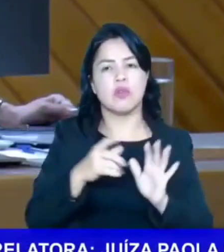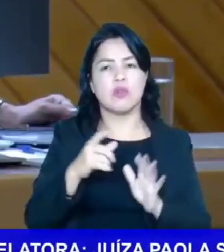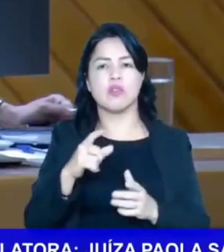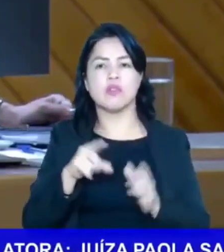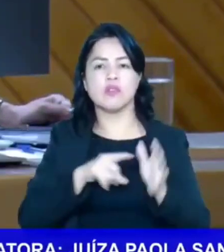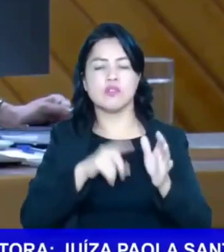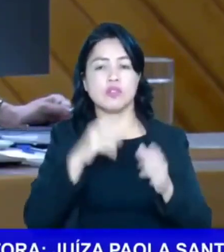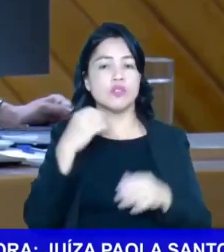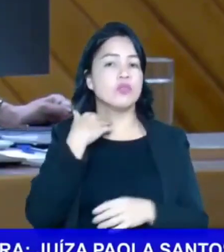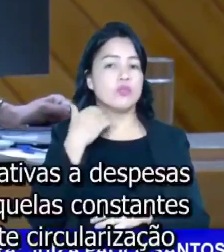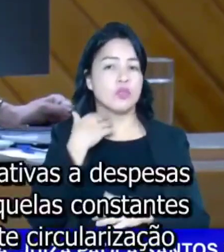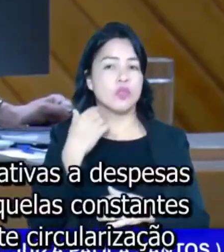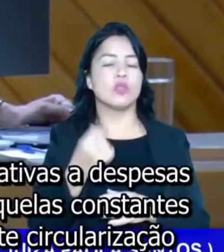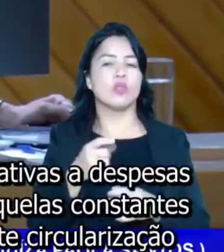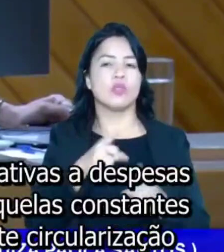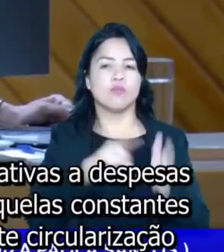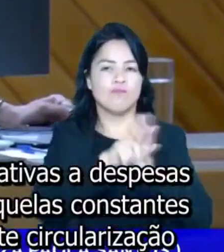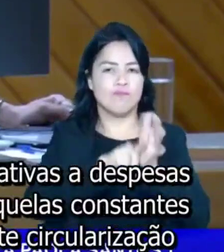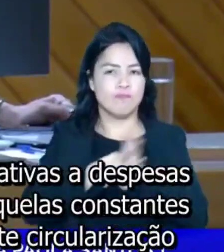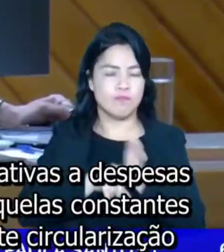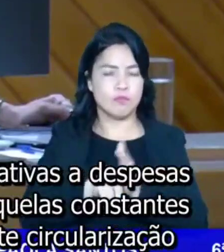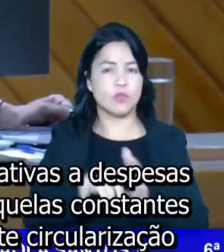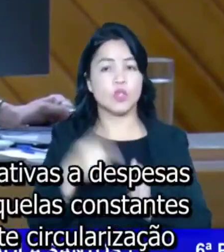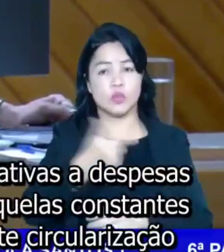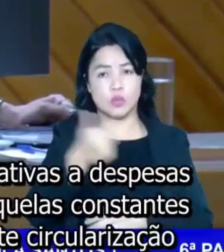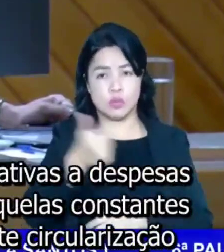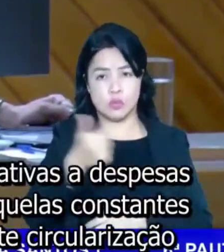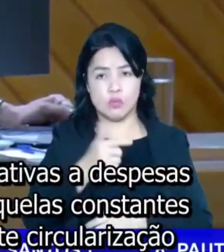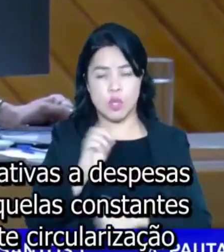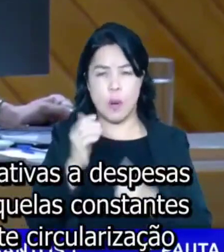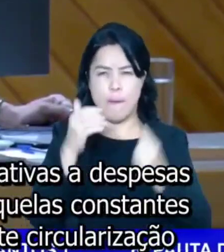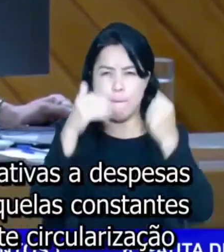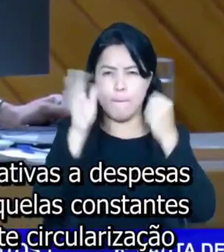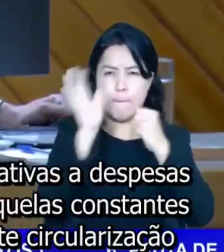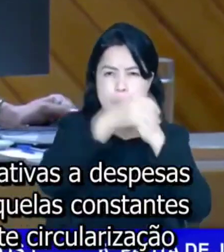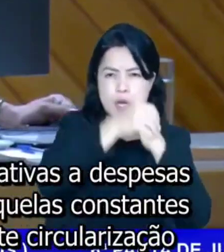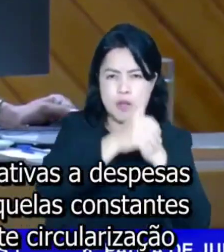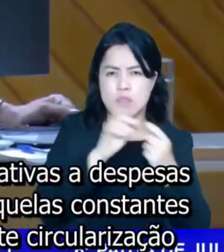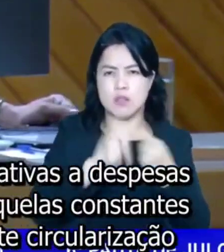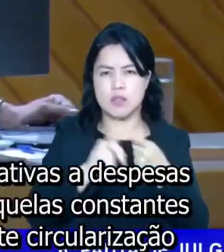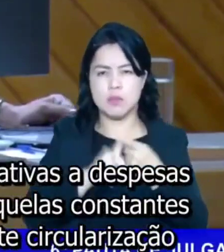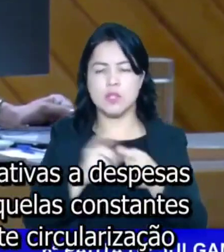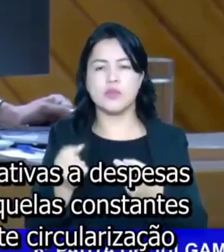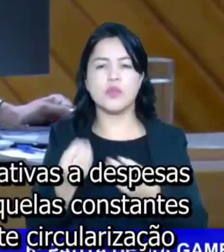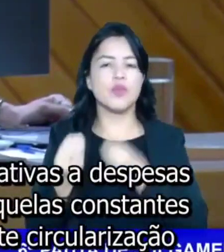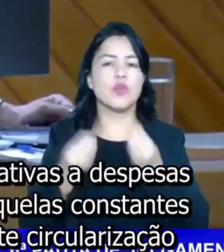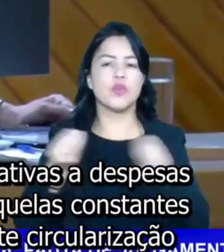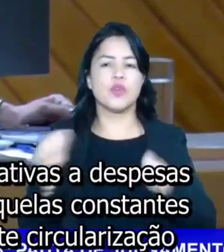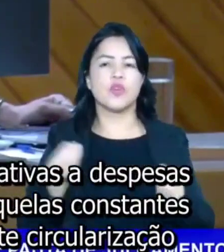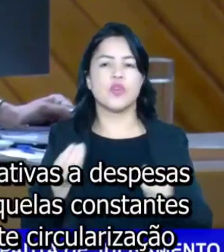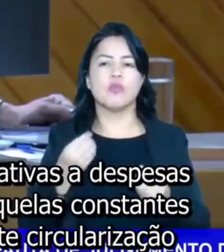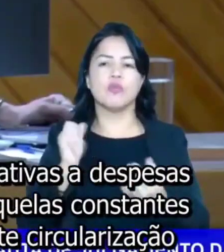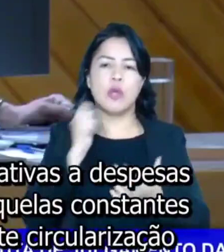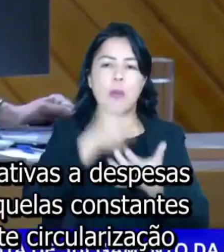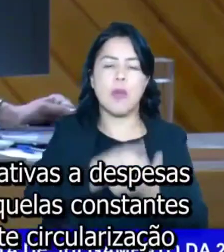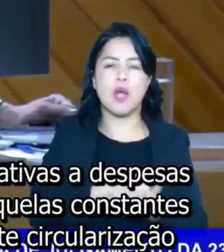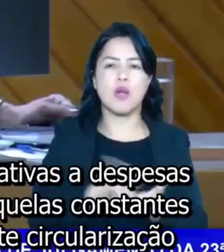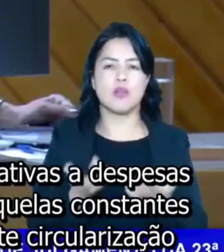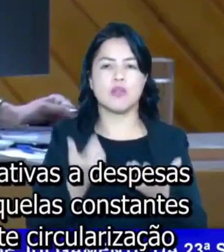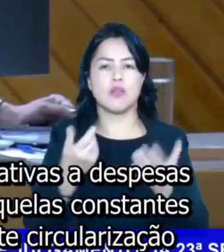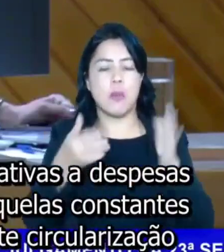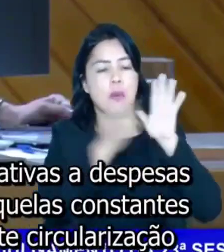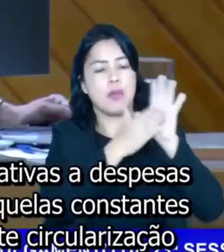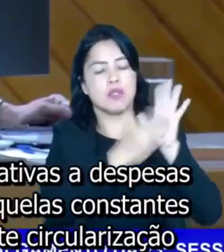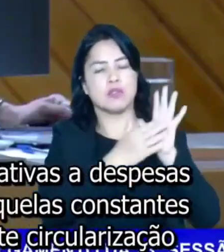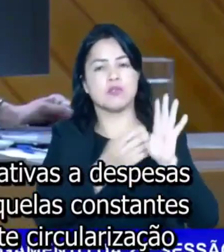exame. Segundo, foram identificadas as seguintes omissões relativas a despesas constantes nas prestações de contas em